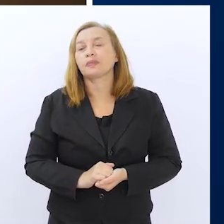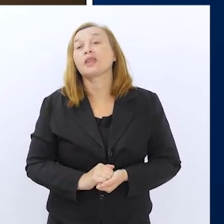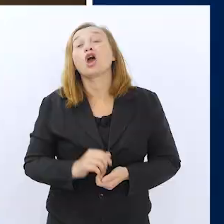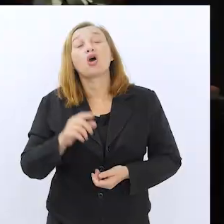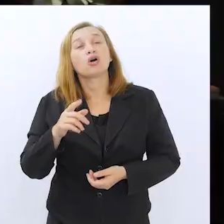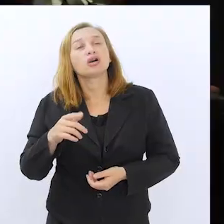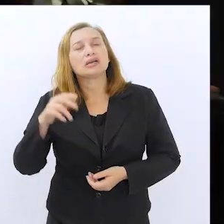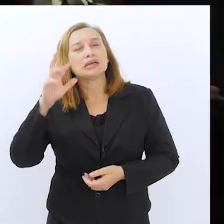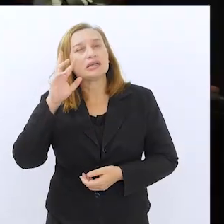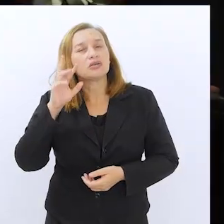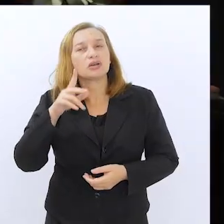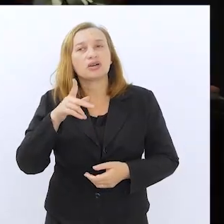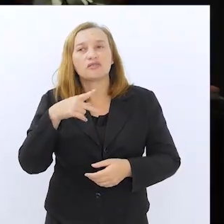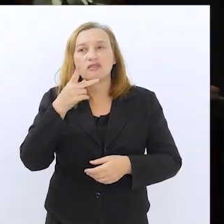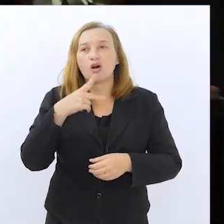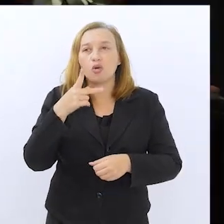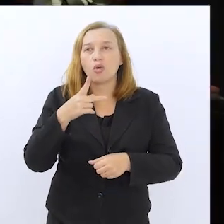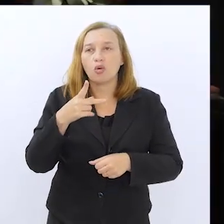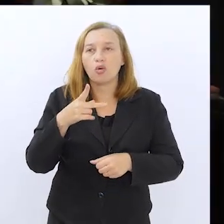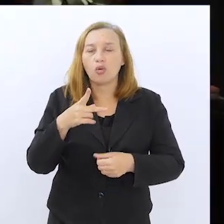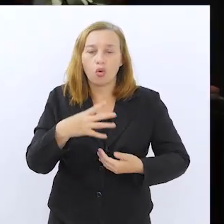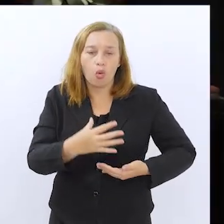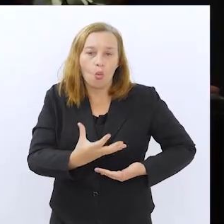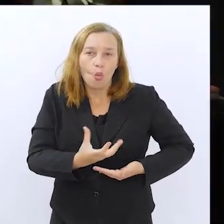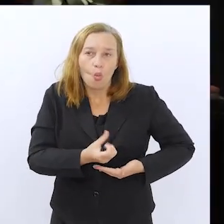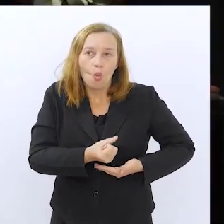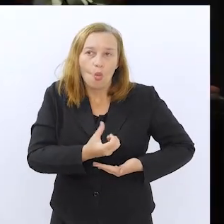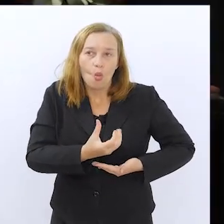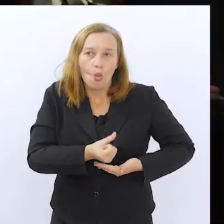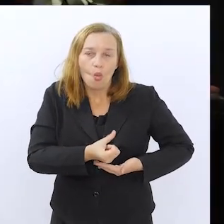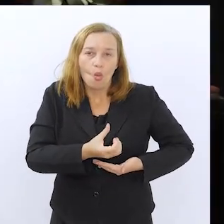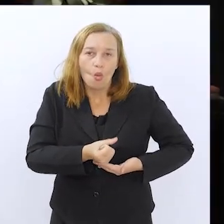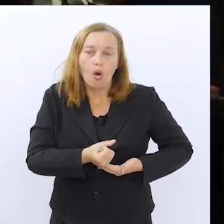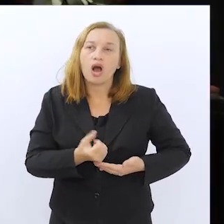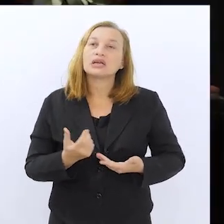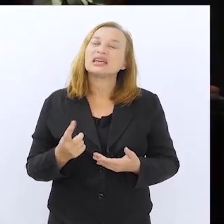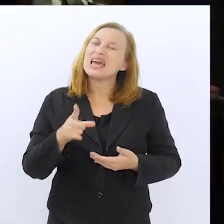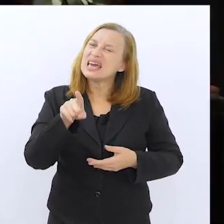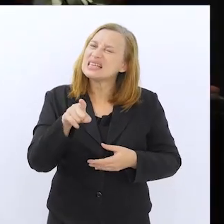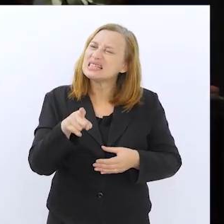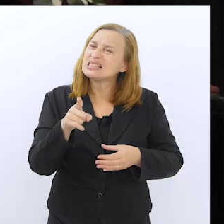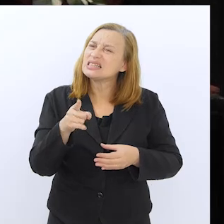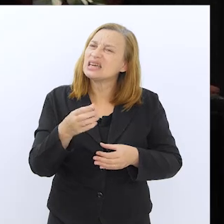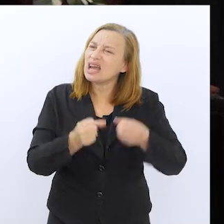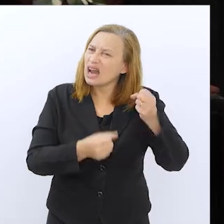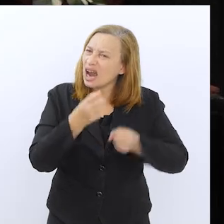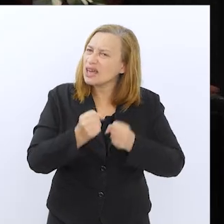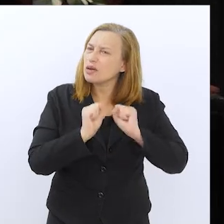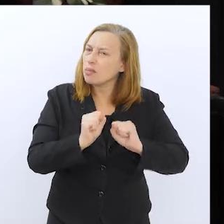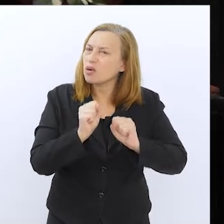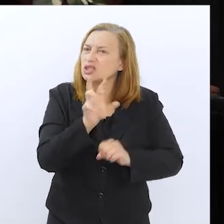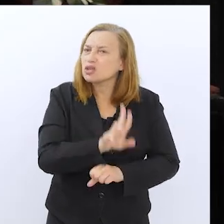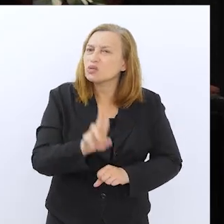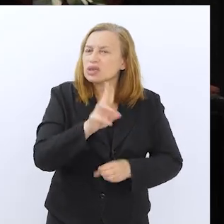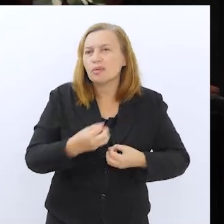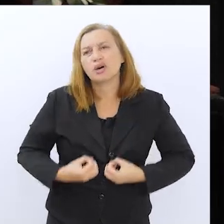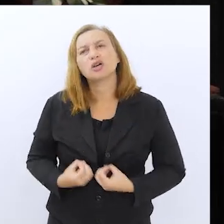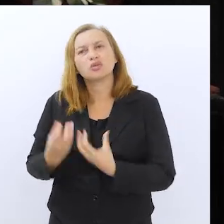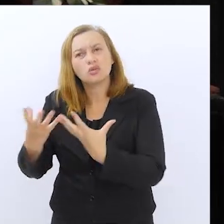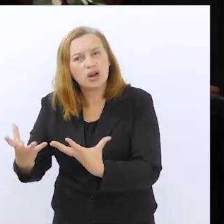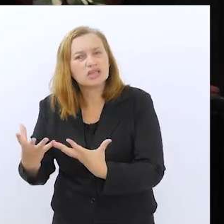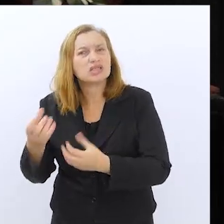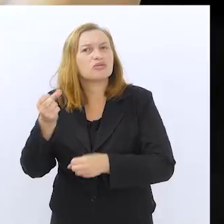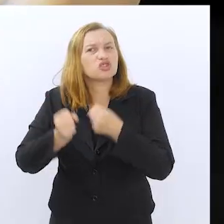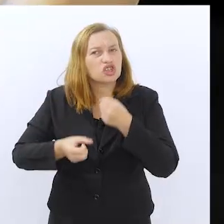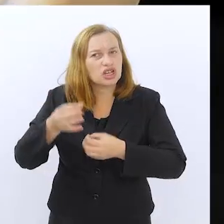E, doutora, quando a senhora falou dessa ordenha intermediária entre uma amamentação e outra, esse leite pode eventualmente ser